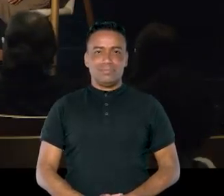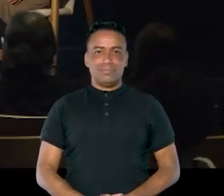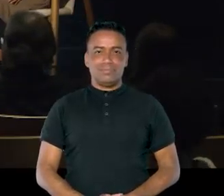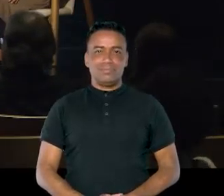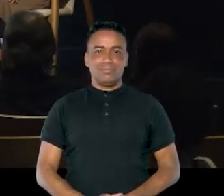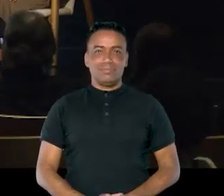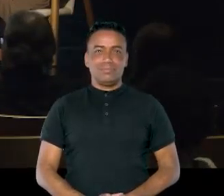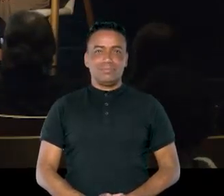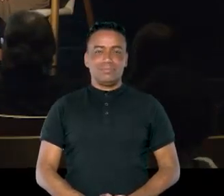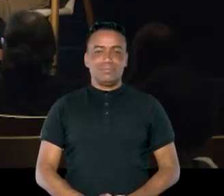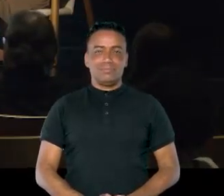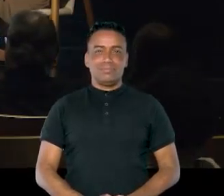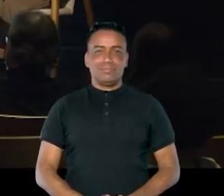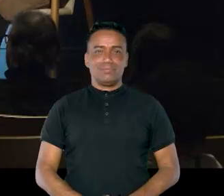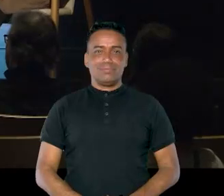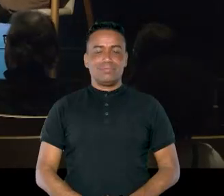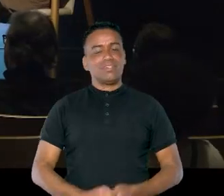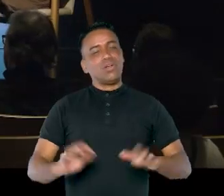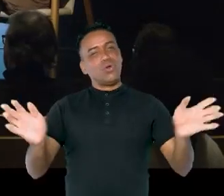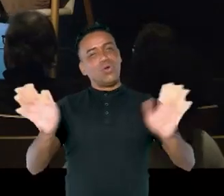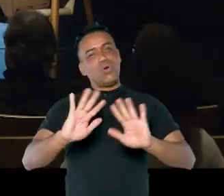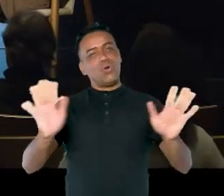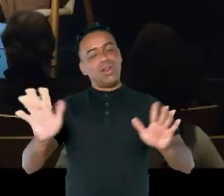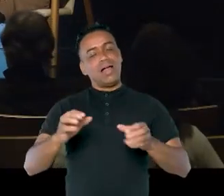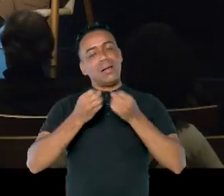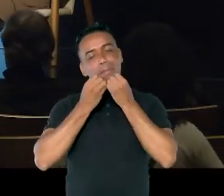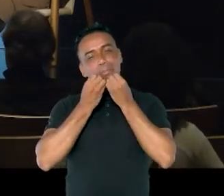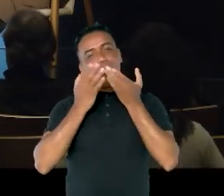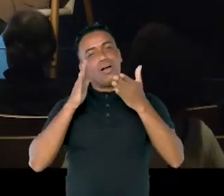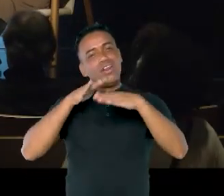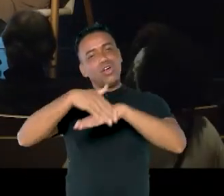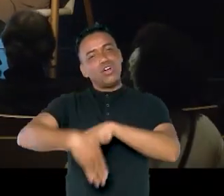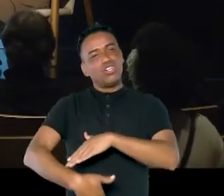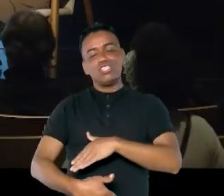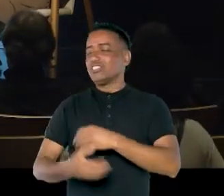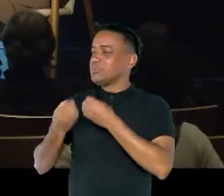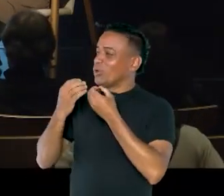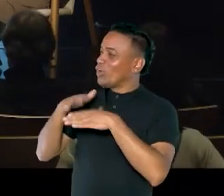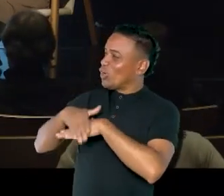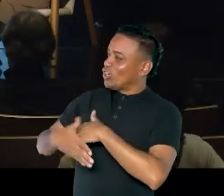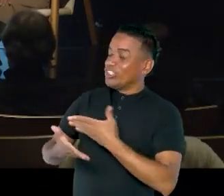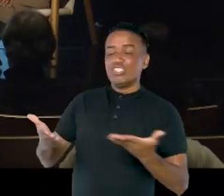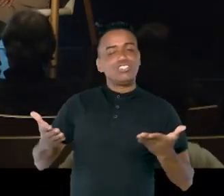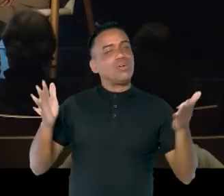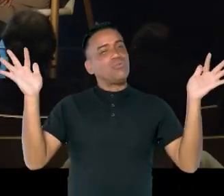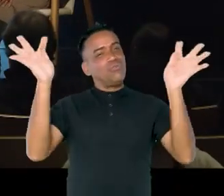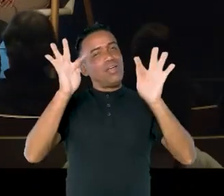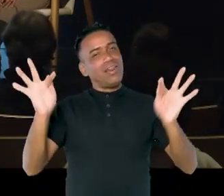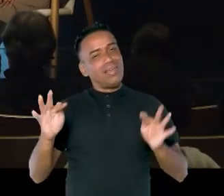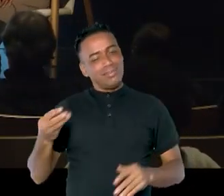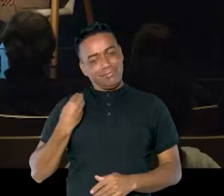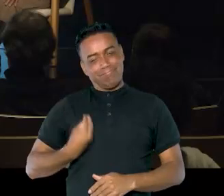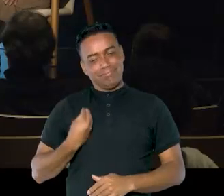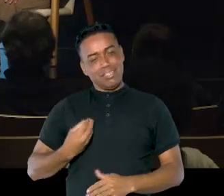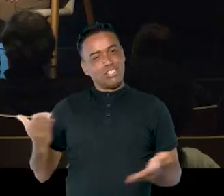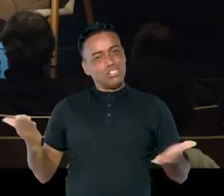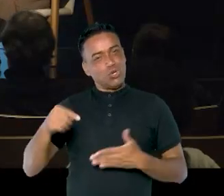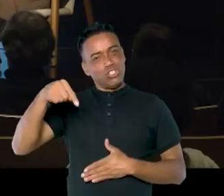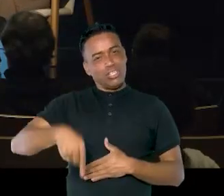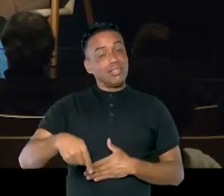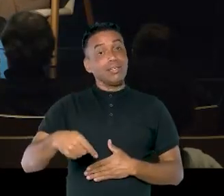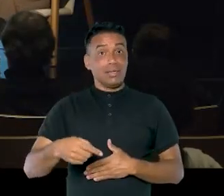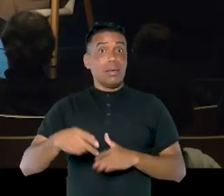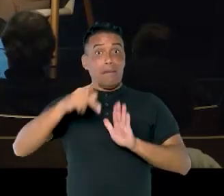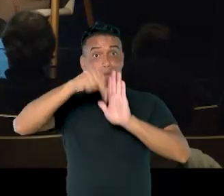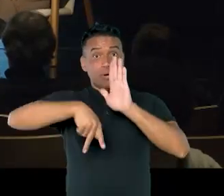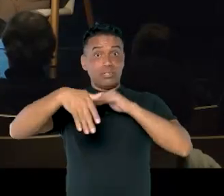cabelos lisos, curtos, de tom branco. Ele traja calça cinza escuro, camiseta de botões de mangas compridas preta e por cima usa um